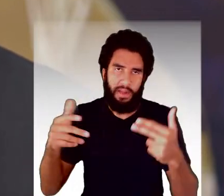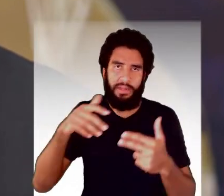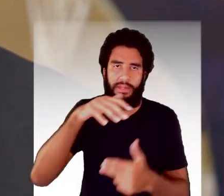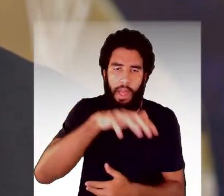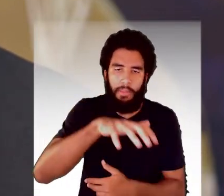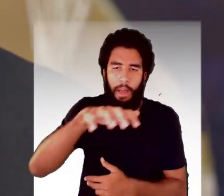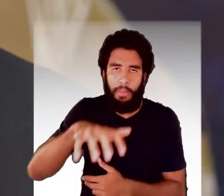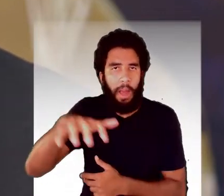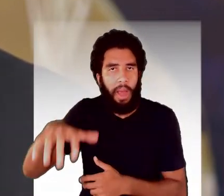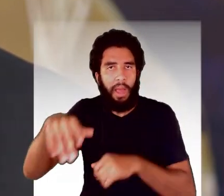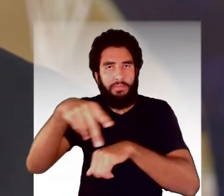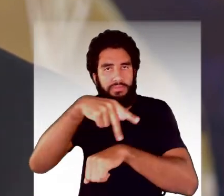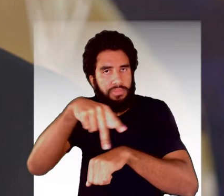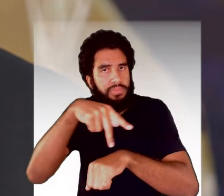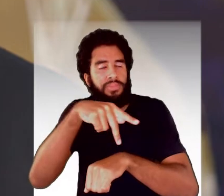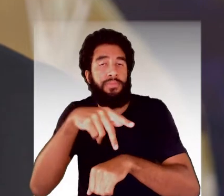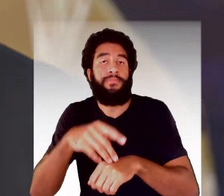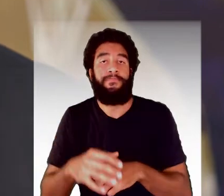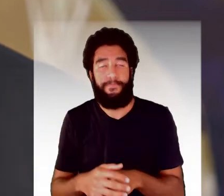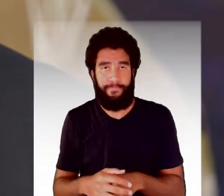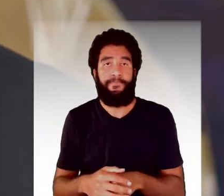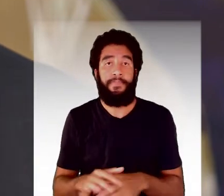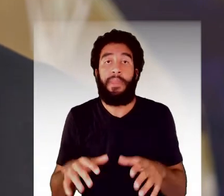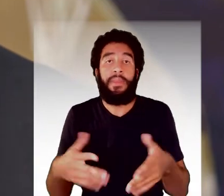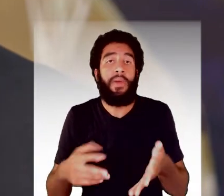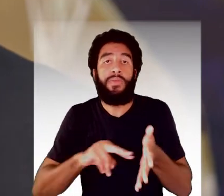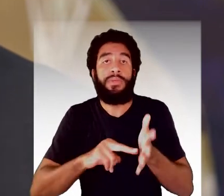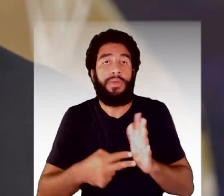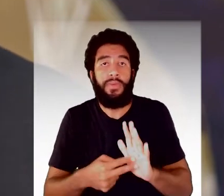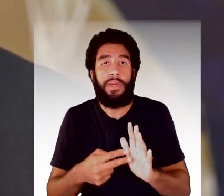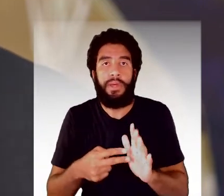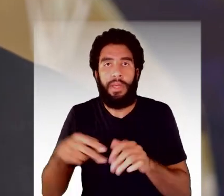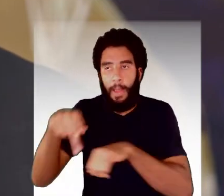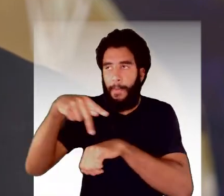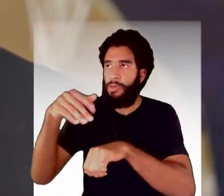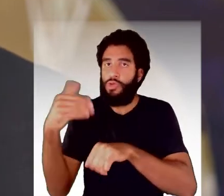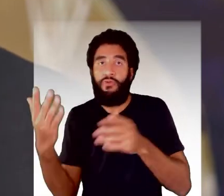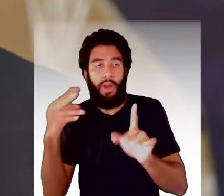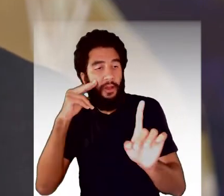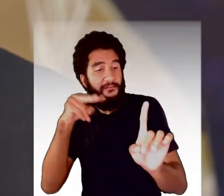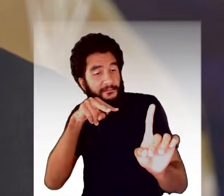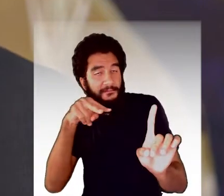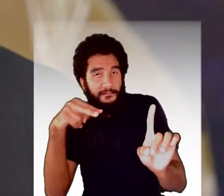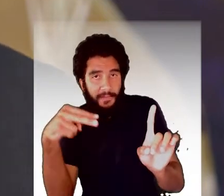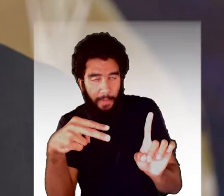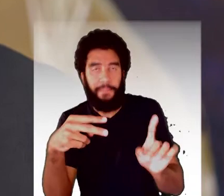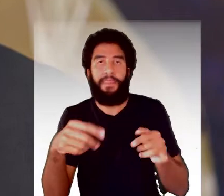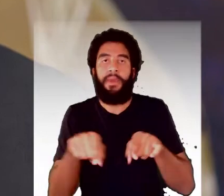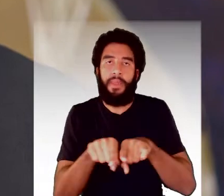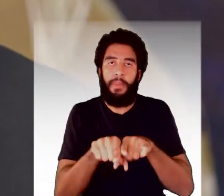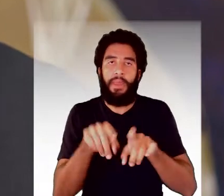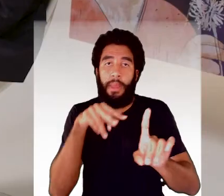Então, naturalmente, ele é muito observado de fora. E a questão do meio ambiente, incluído o meio ambiente do trabalho, está tendo cada